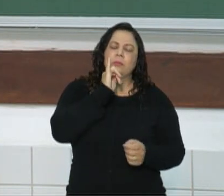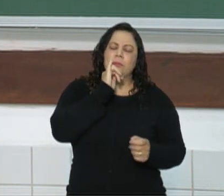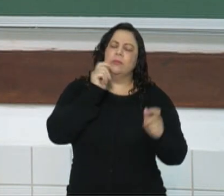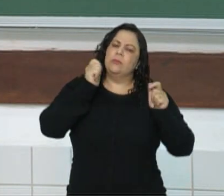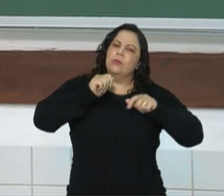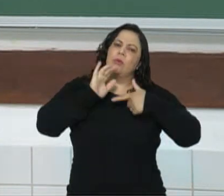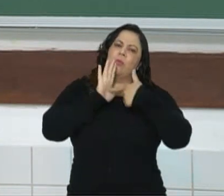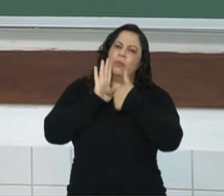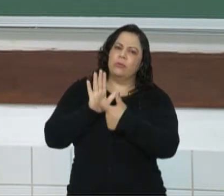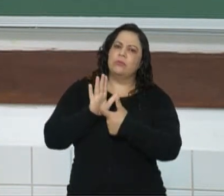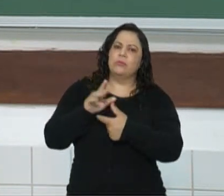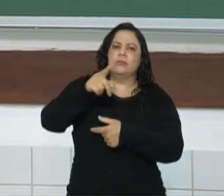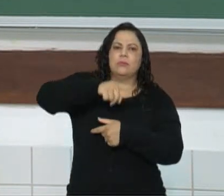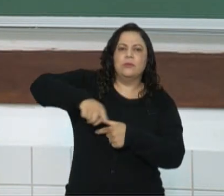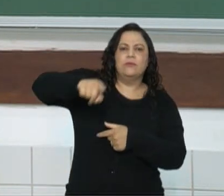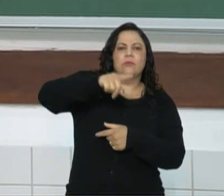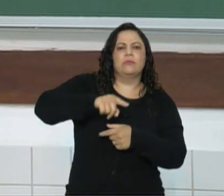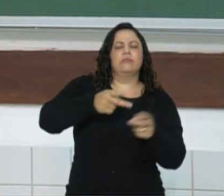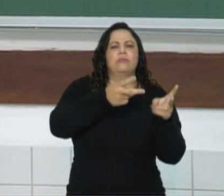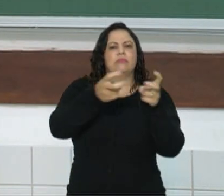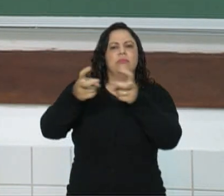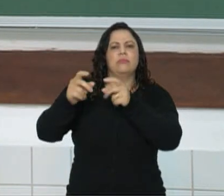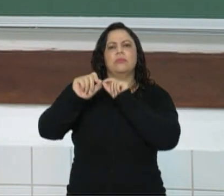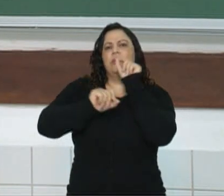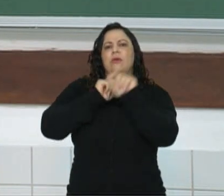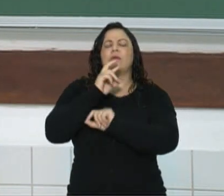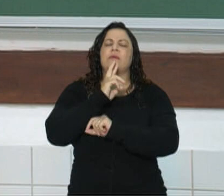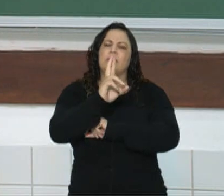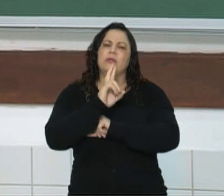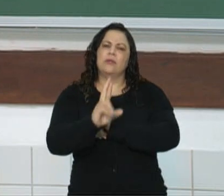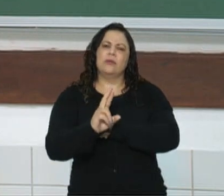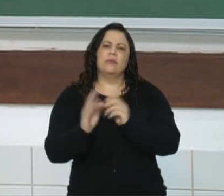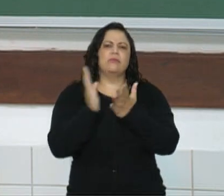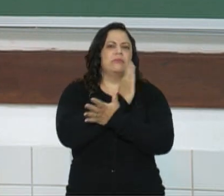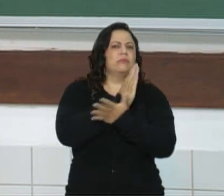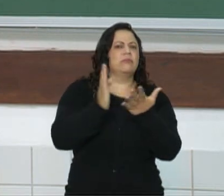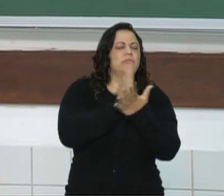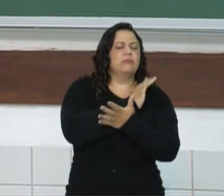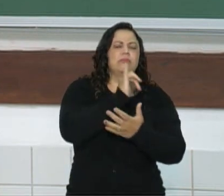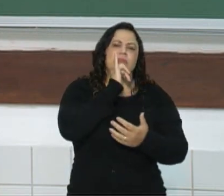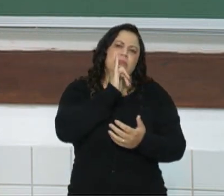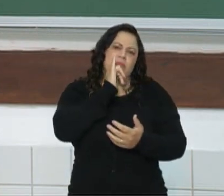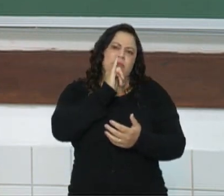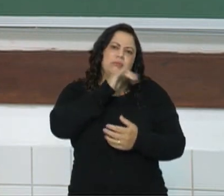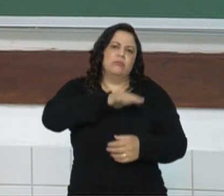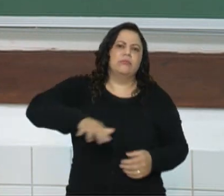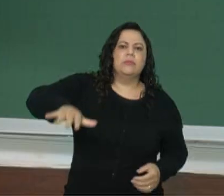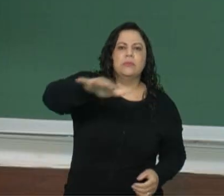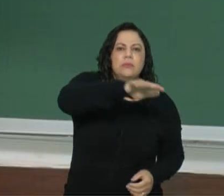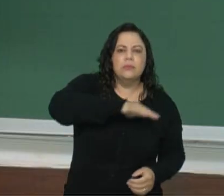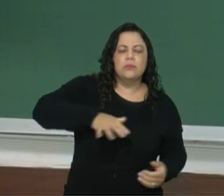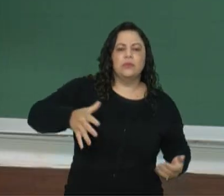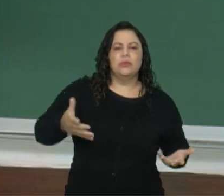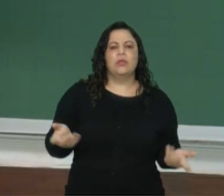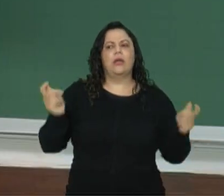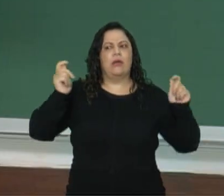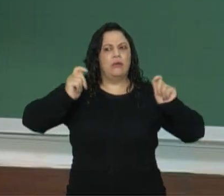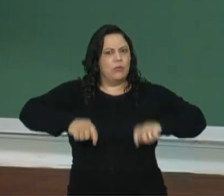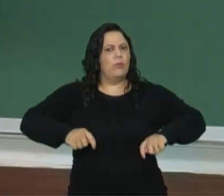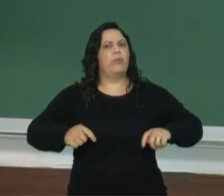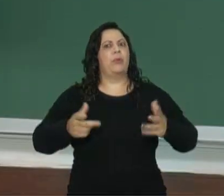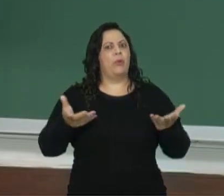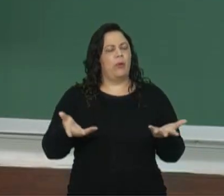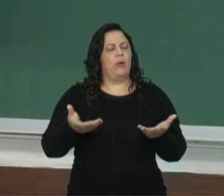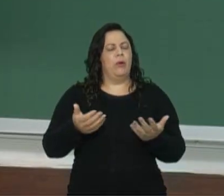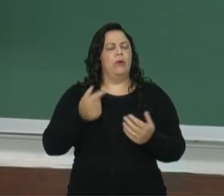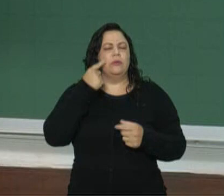você verifica aí como foi a sua resposta. Eu vou dar alguns exemplos aqui bem gerais, ou seja, uns exemplos que podem estar